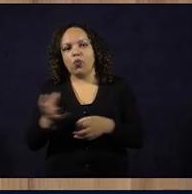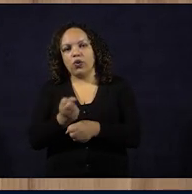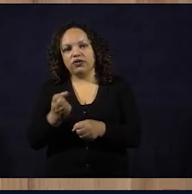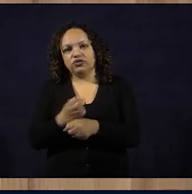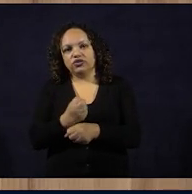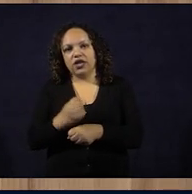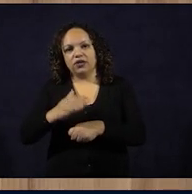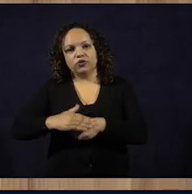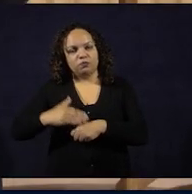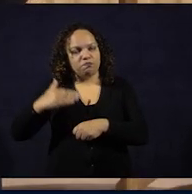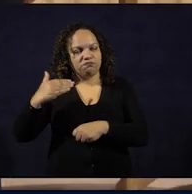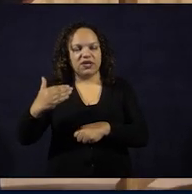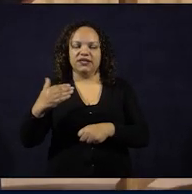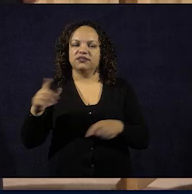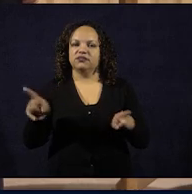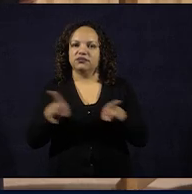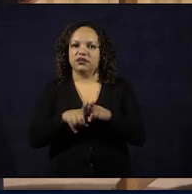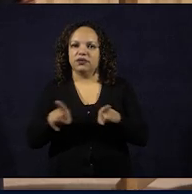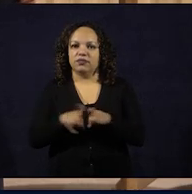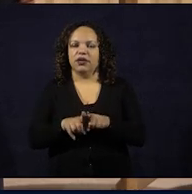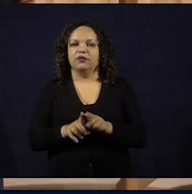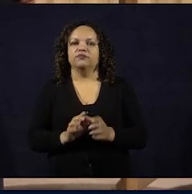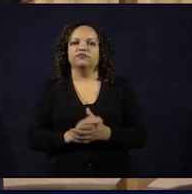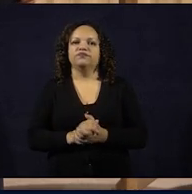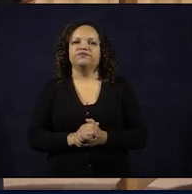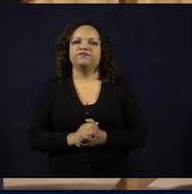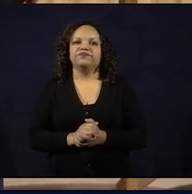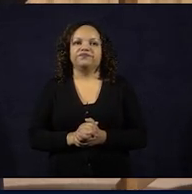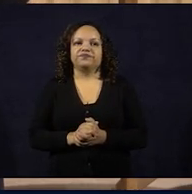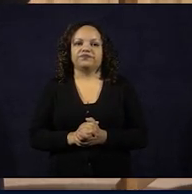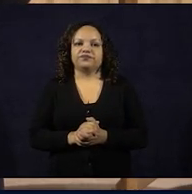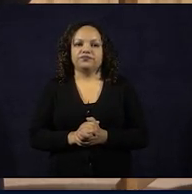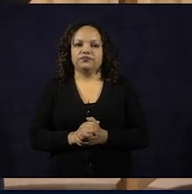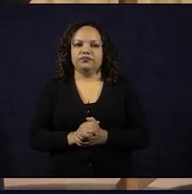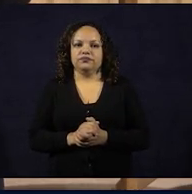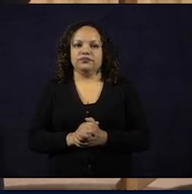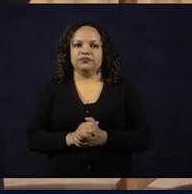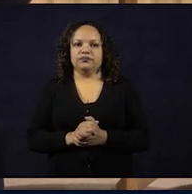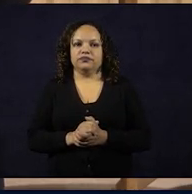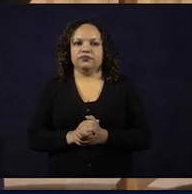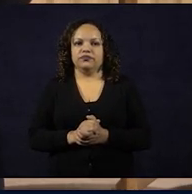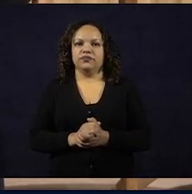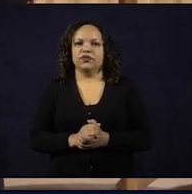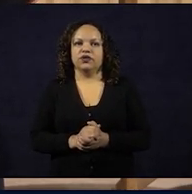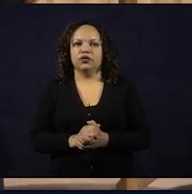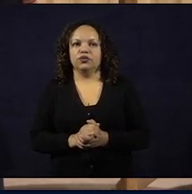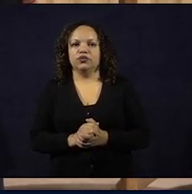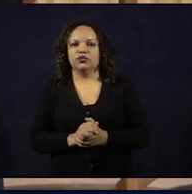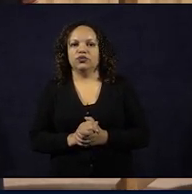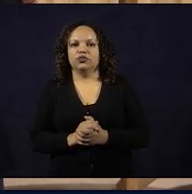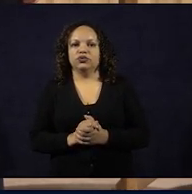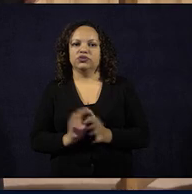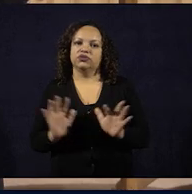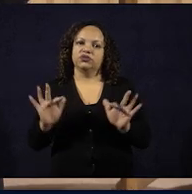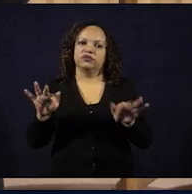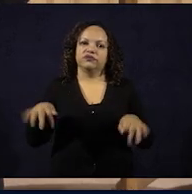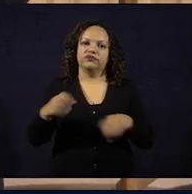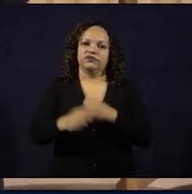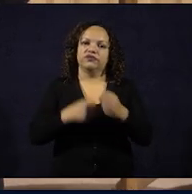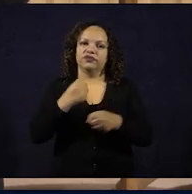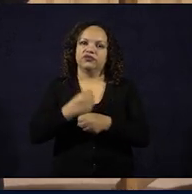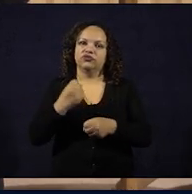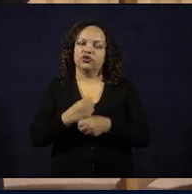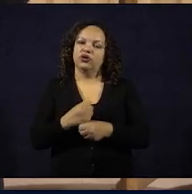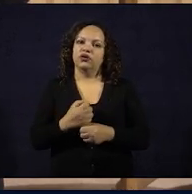dados isso a gente tá tá chegando no fim e acho que nesses últimos anos com você mencionou tiveram